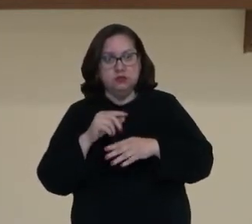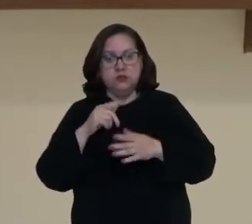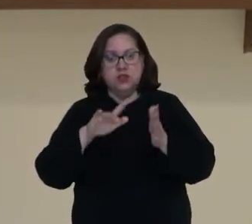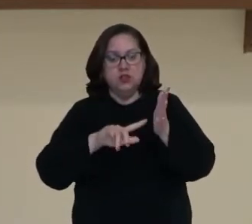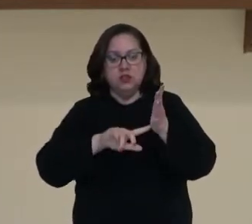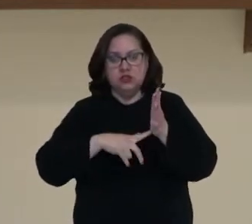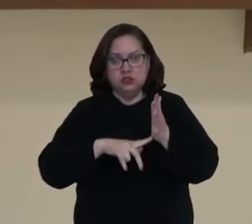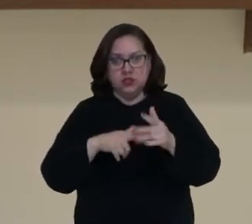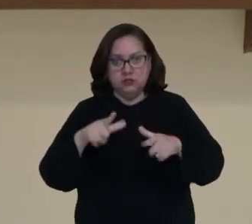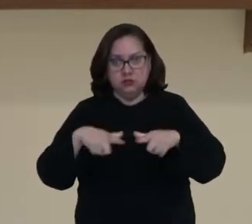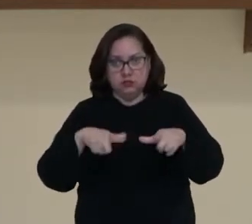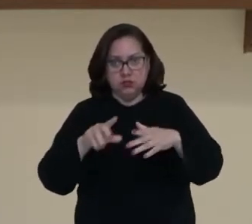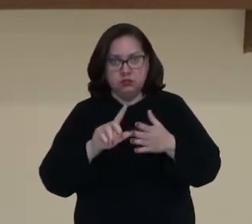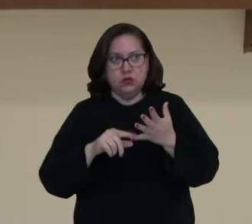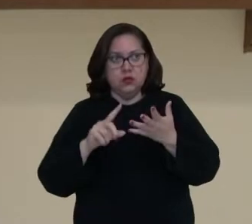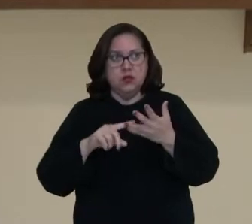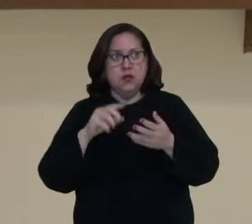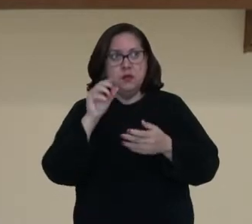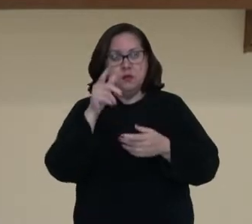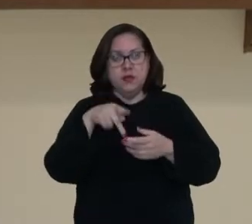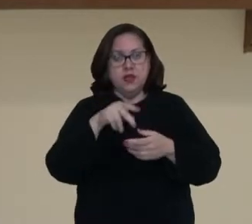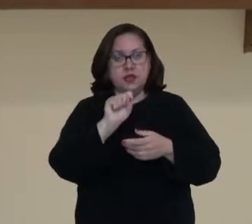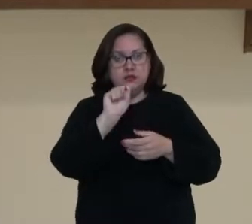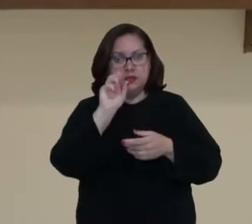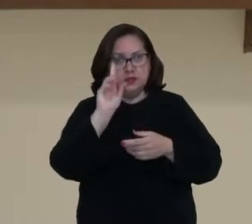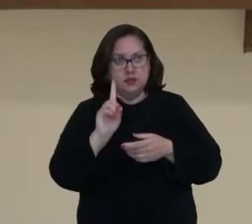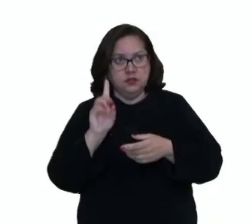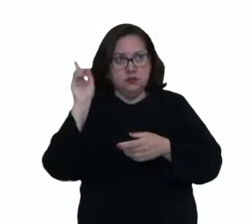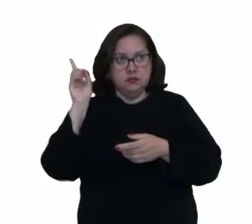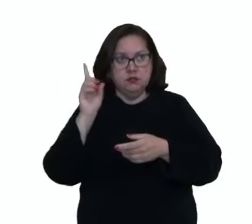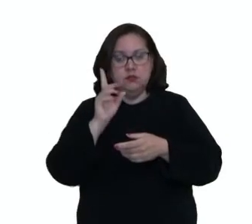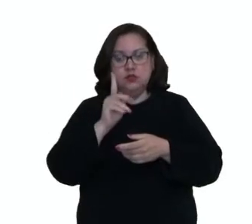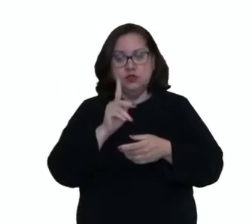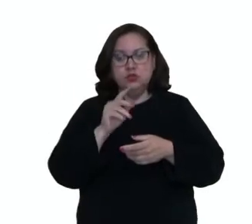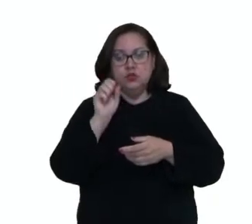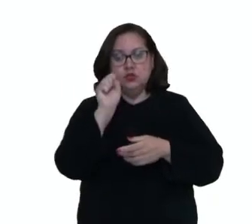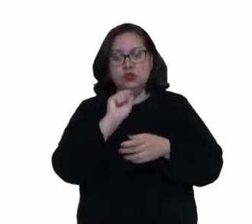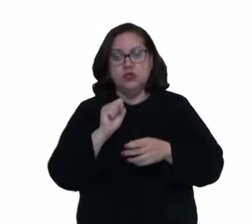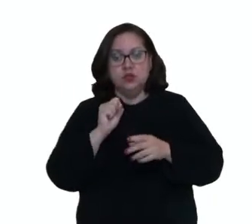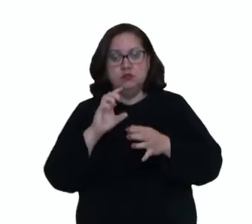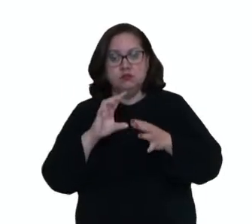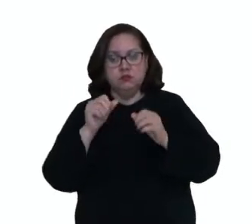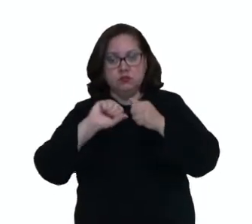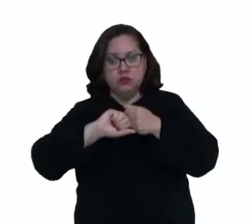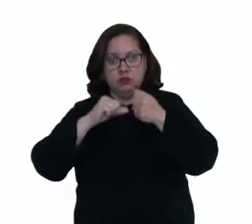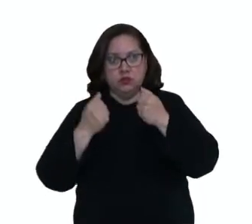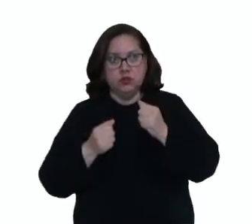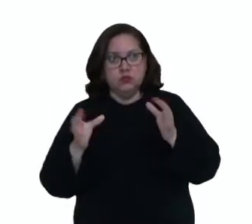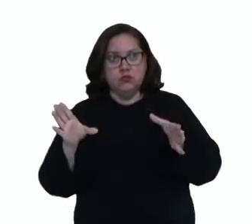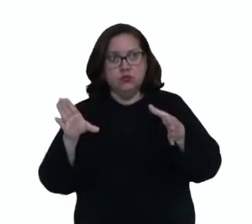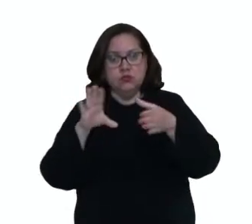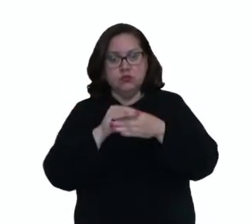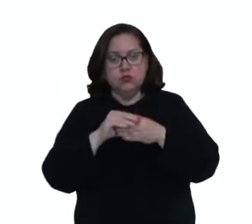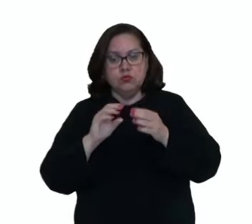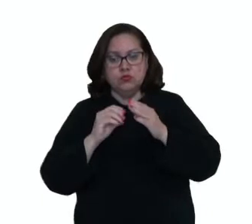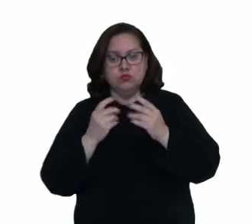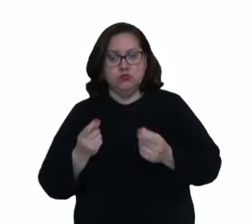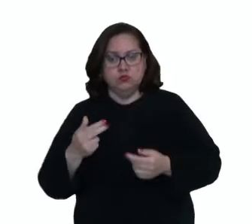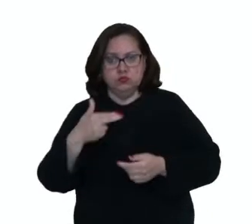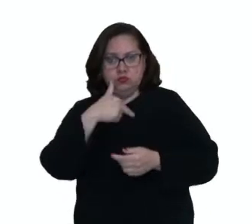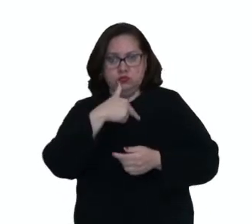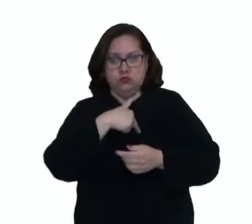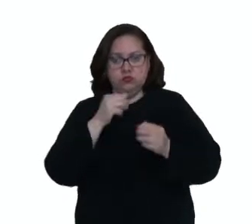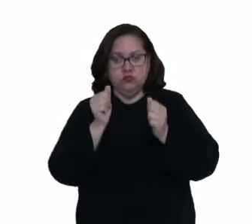sindicatos e trabalhadores, o PSD, que era o Partido Social Democrático, que reunia toda a elite